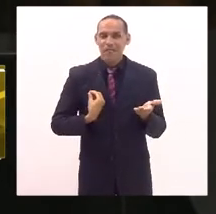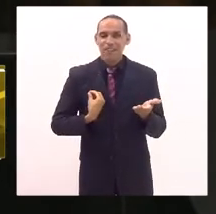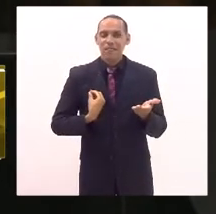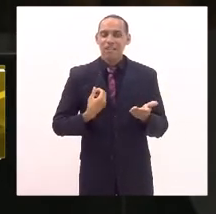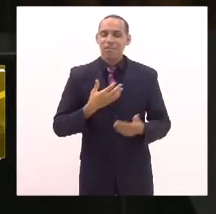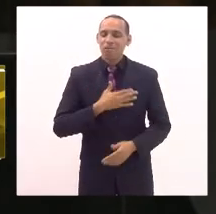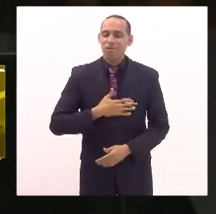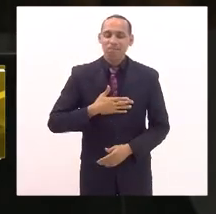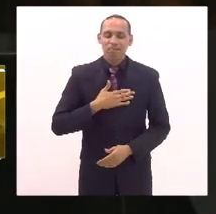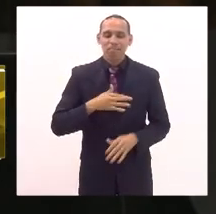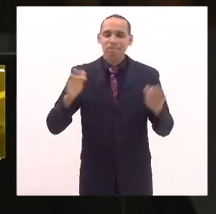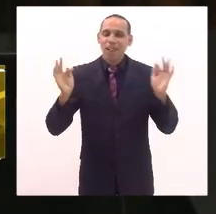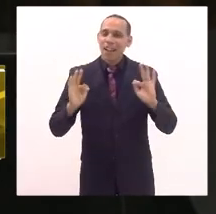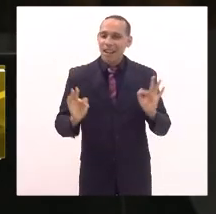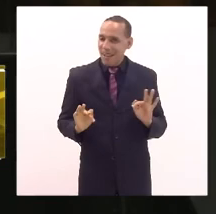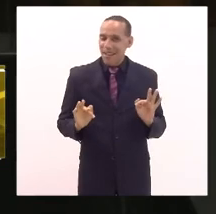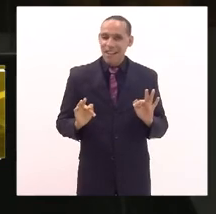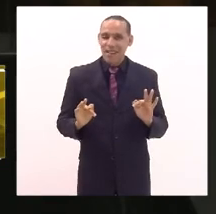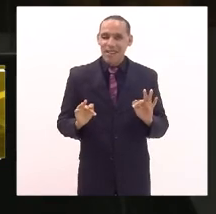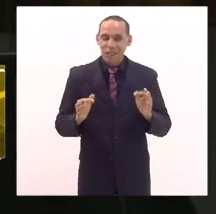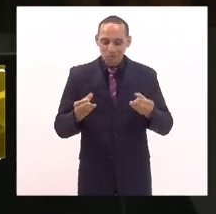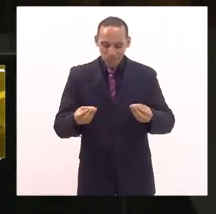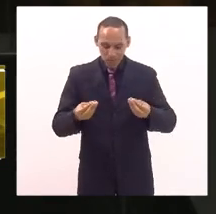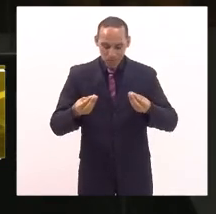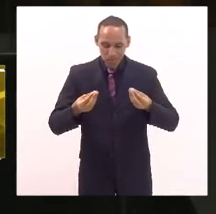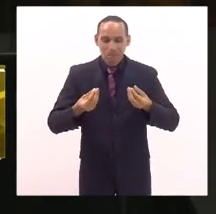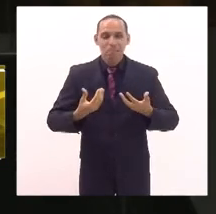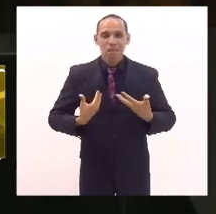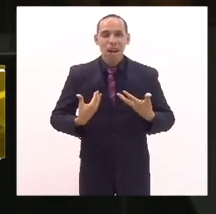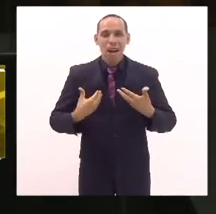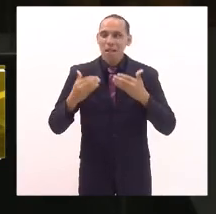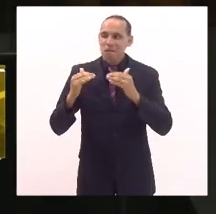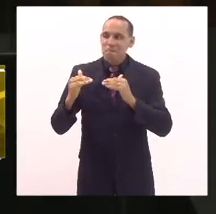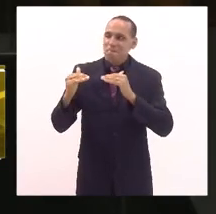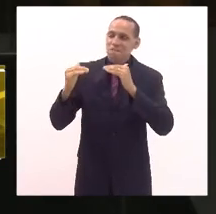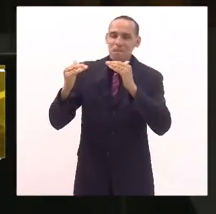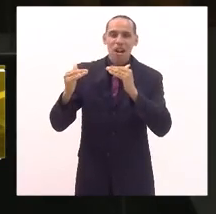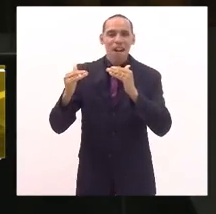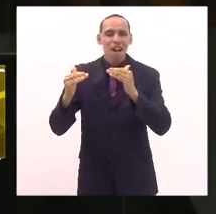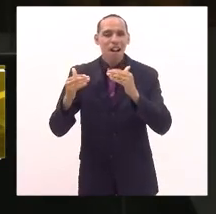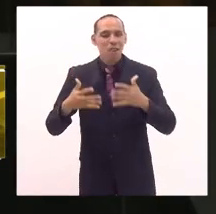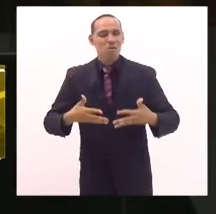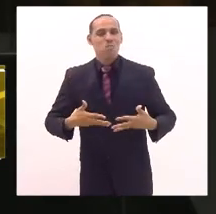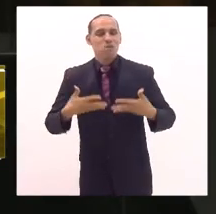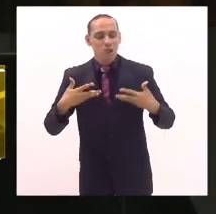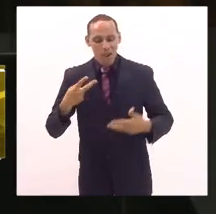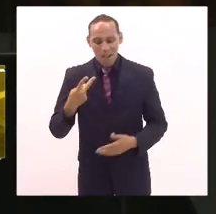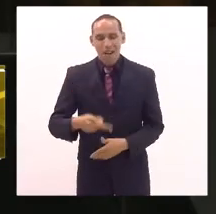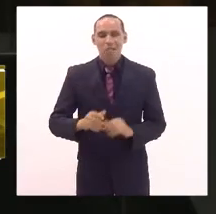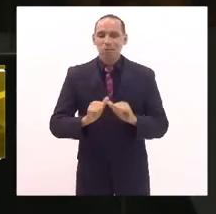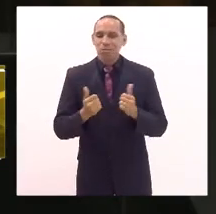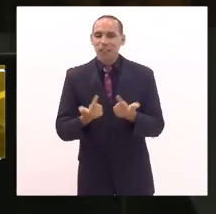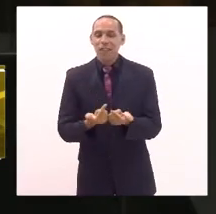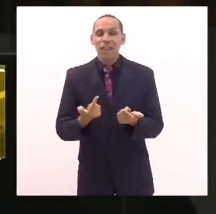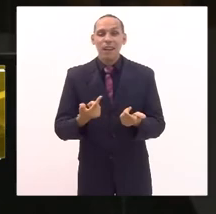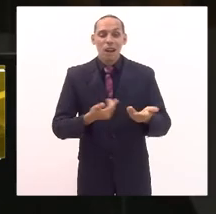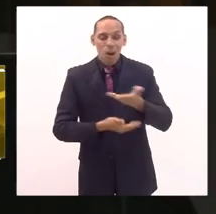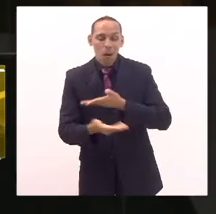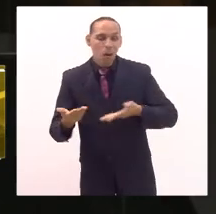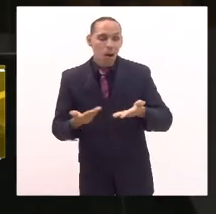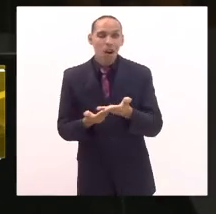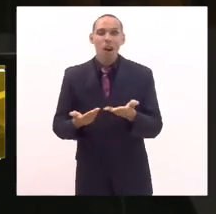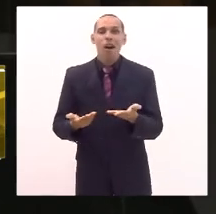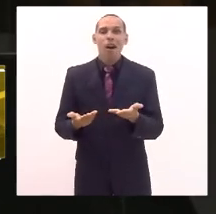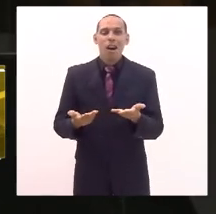e feliz em estar sendo agraciado com a mais alta honraria dessa casa e ter a oportunidade de compartilhar essa conquista